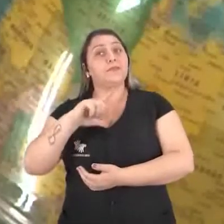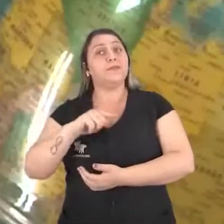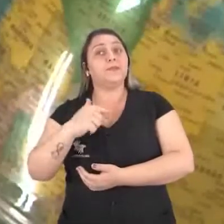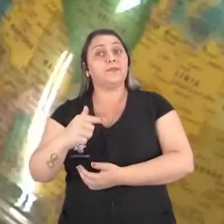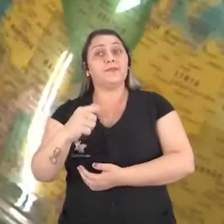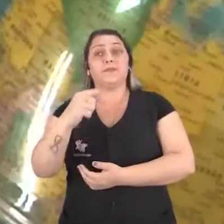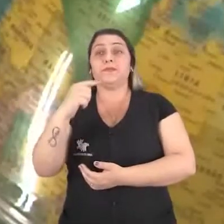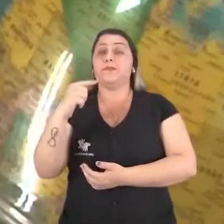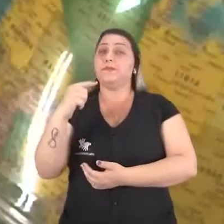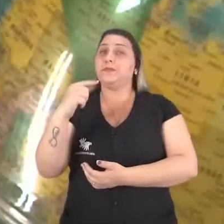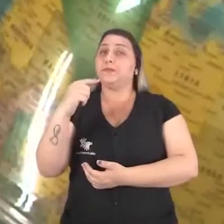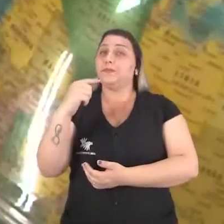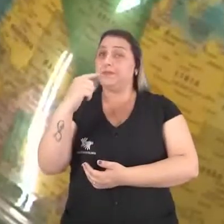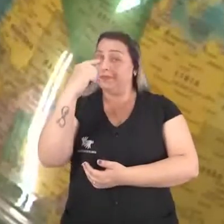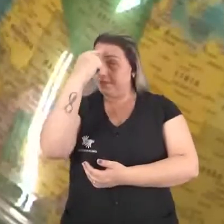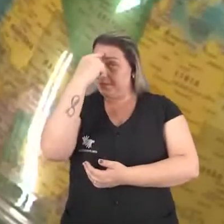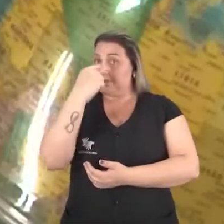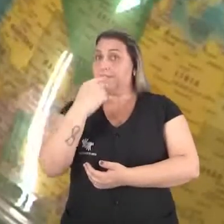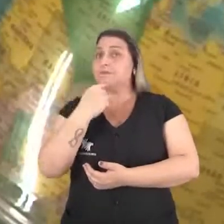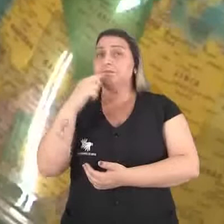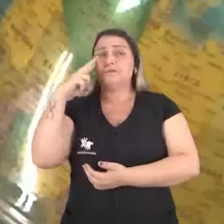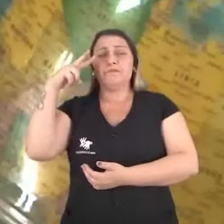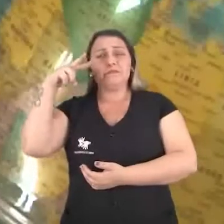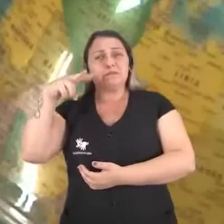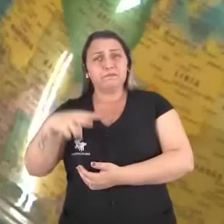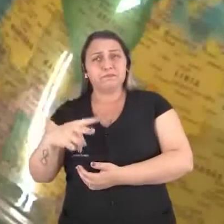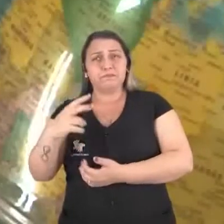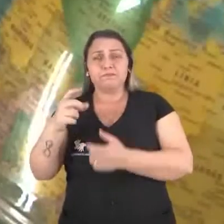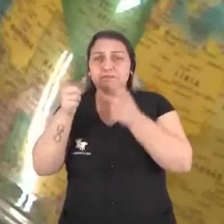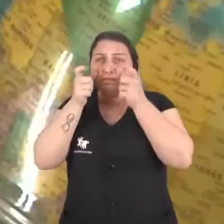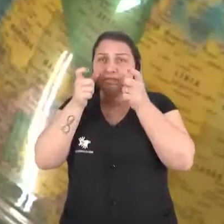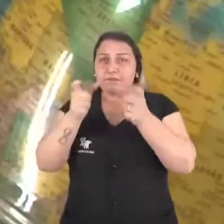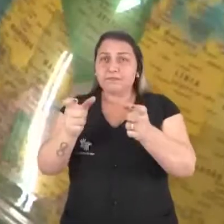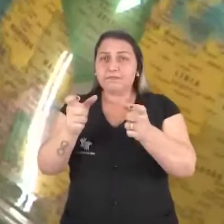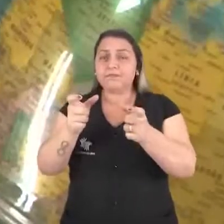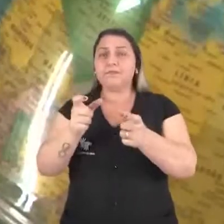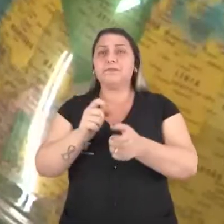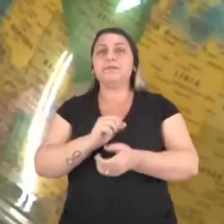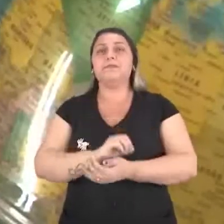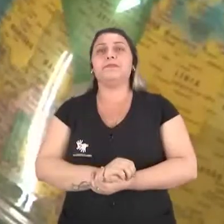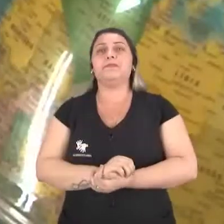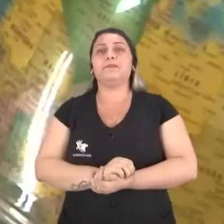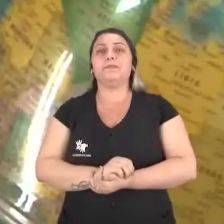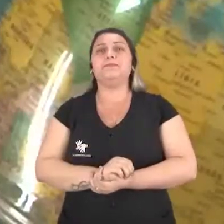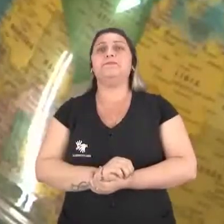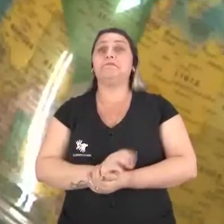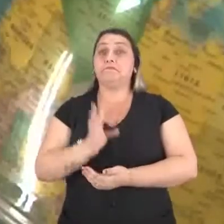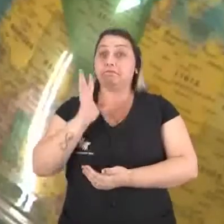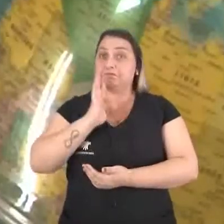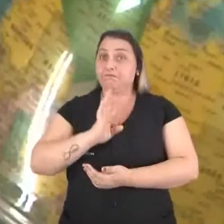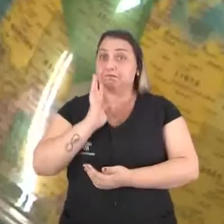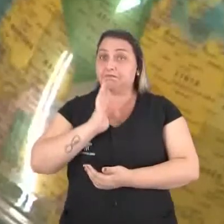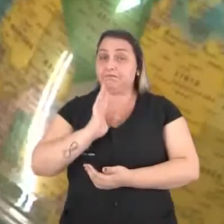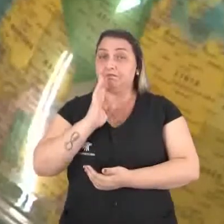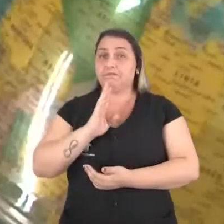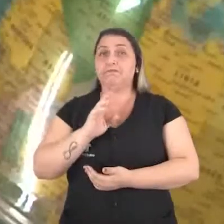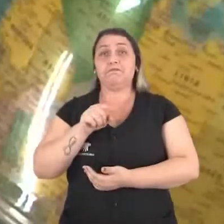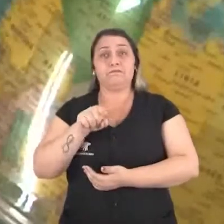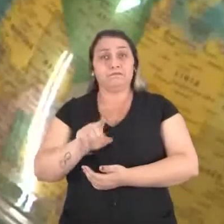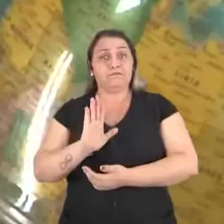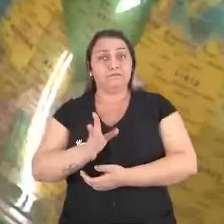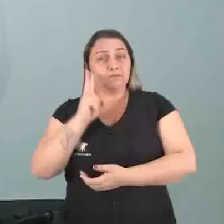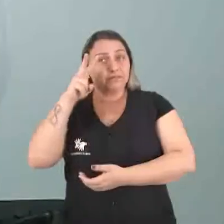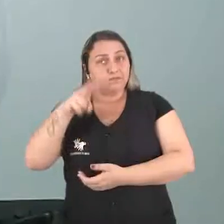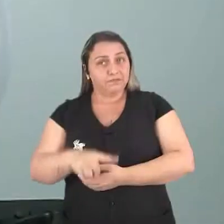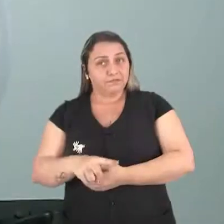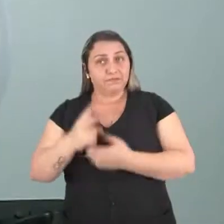outra paisagem. Olhe, repare, preste bem atenção nessa paisagem. Que interessante, né? Será que você já